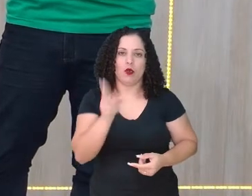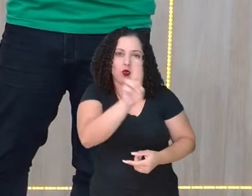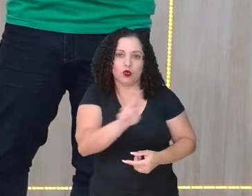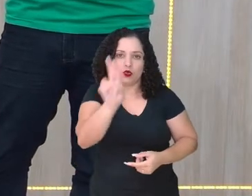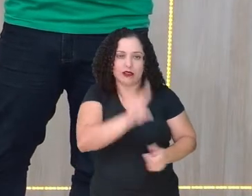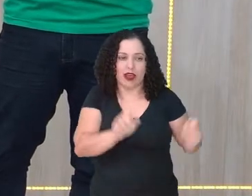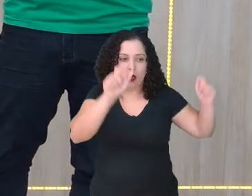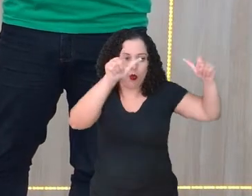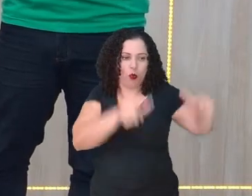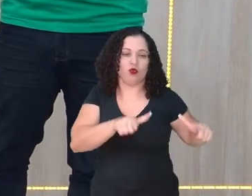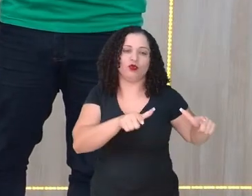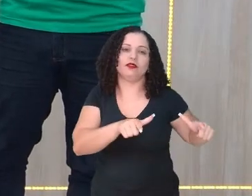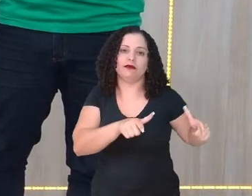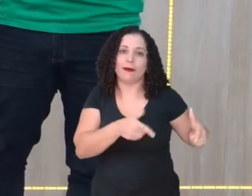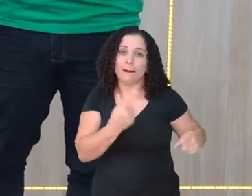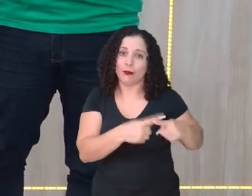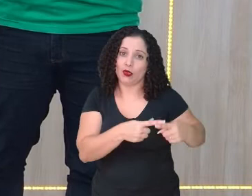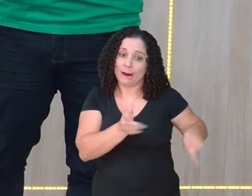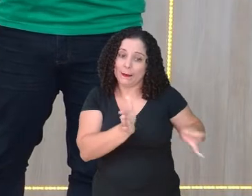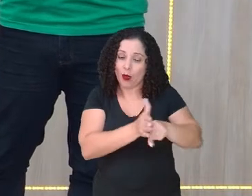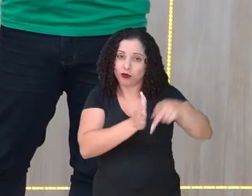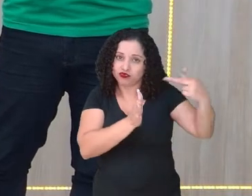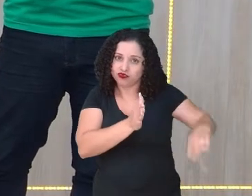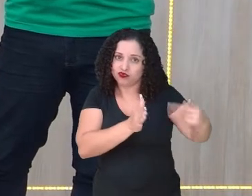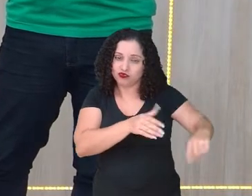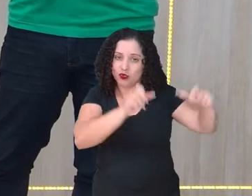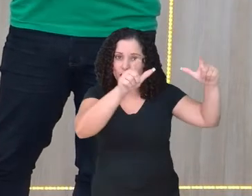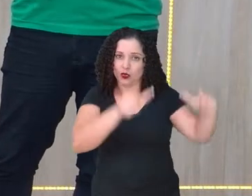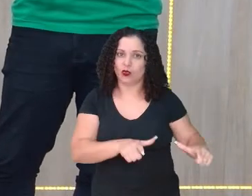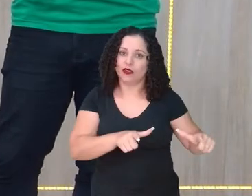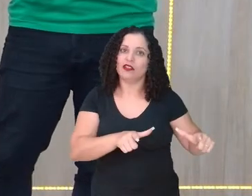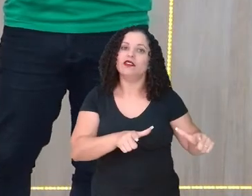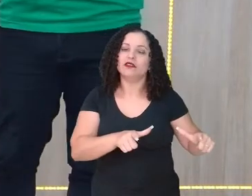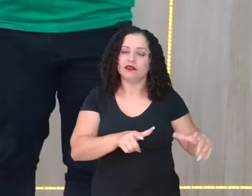se não tiver situação de lugar. A professora Mili,